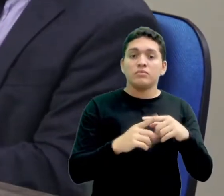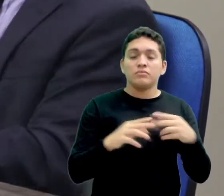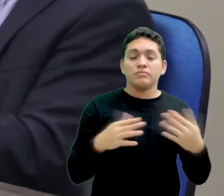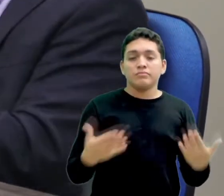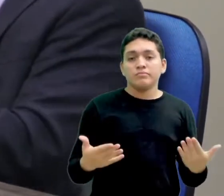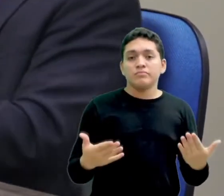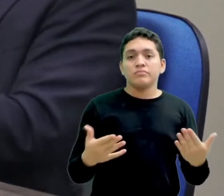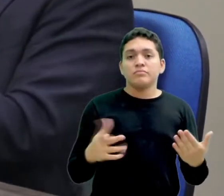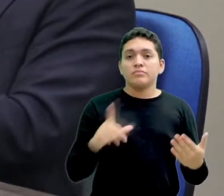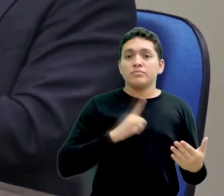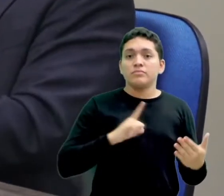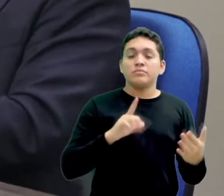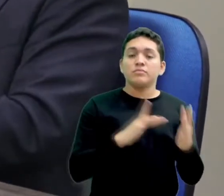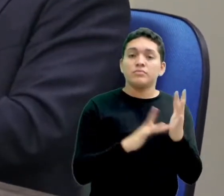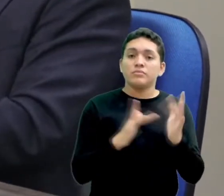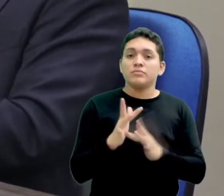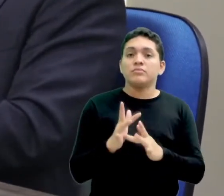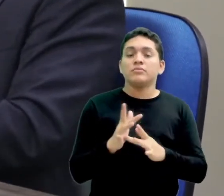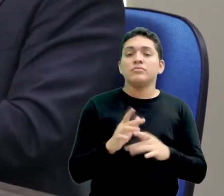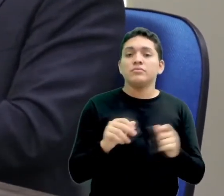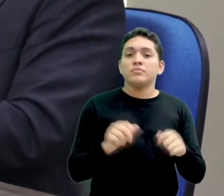Ora, nós temos Jesus fazendo